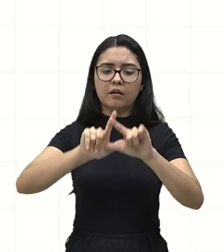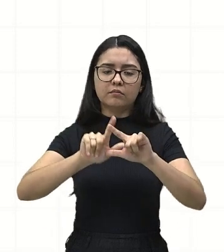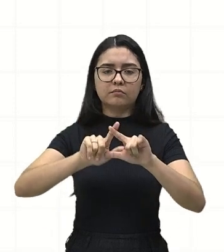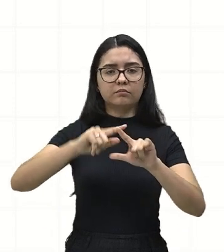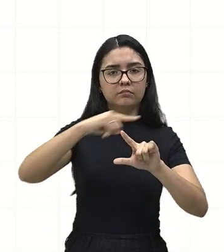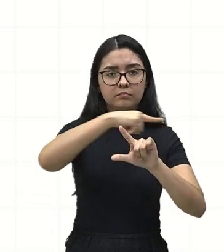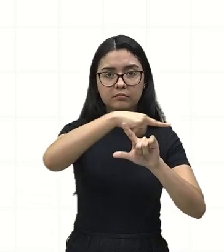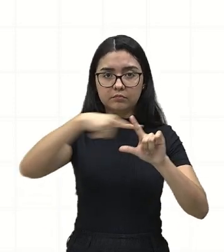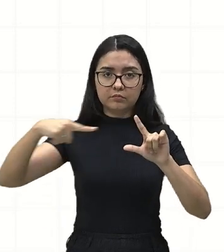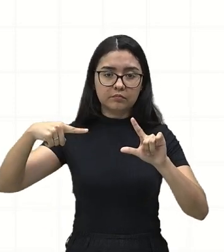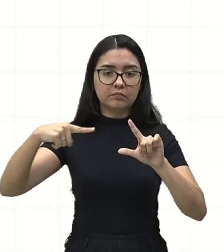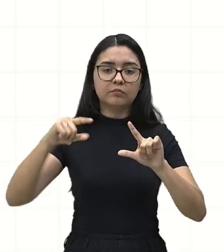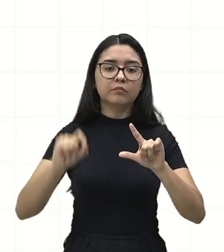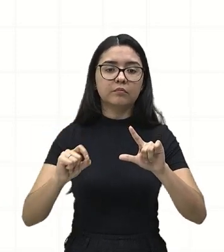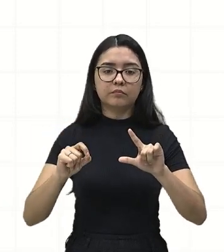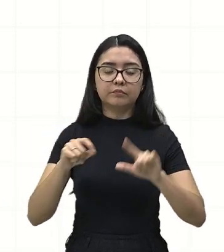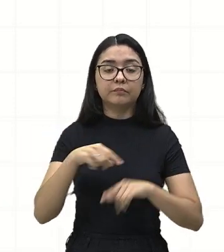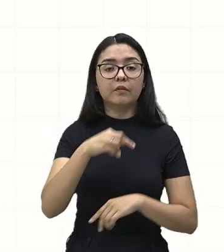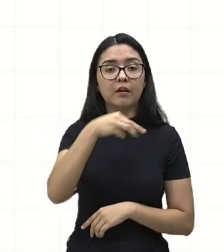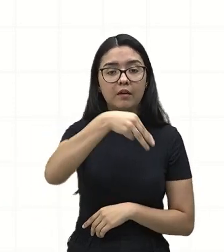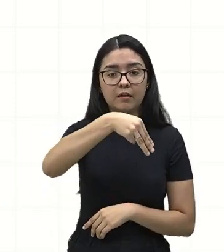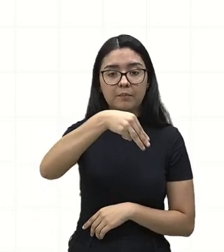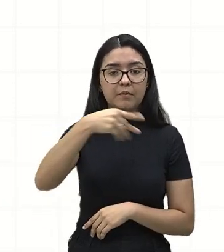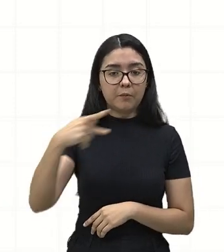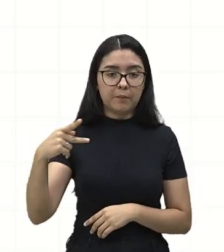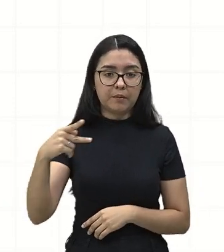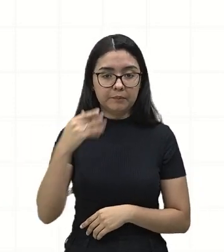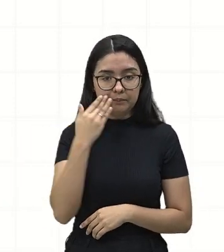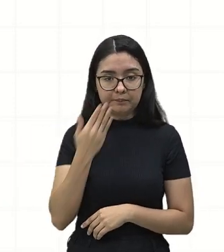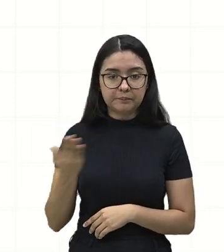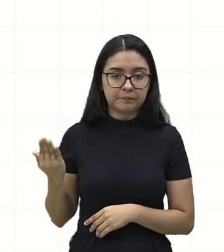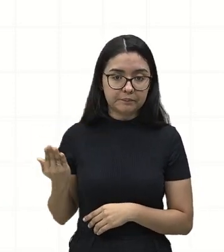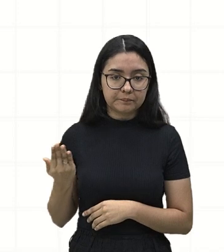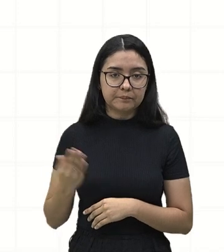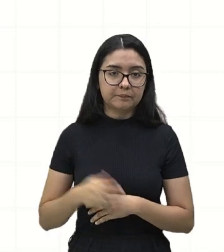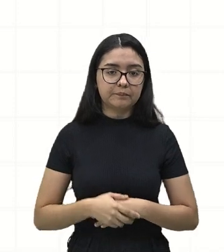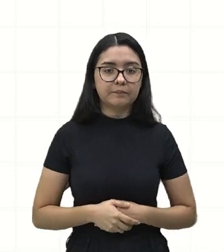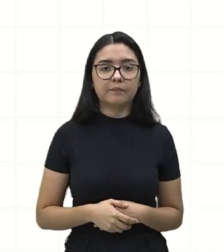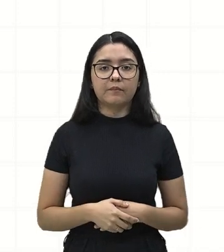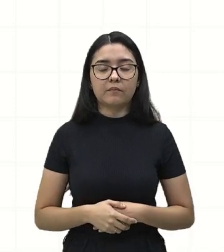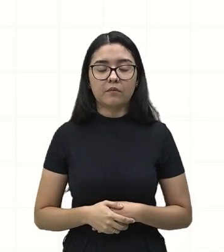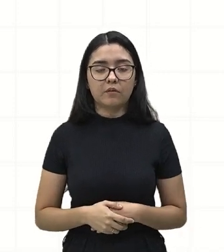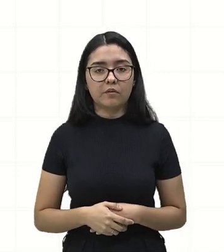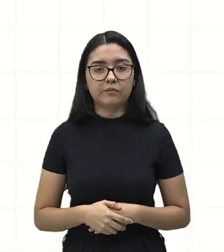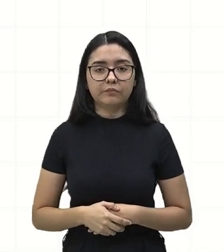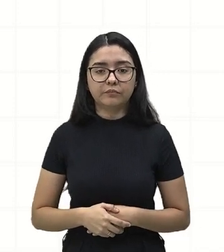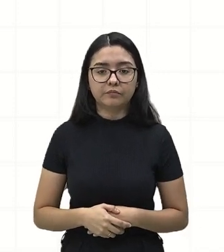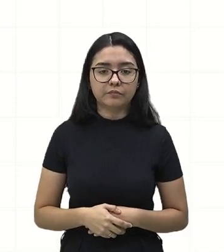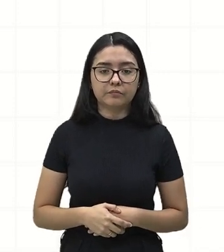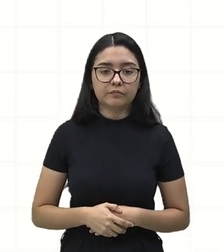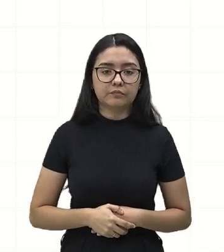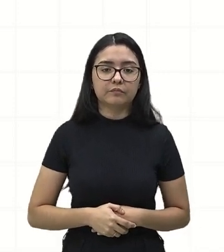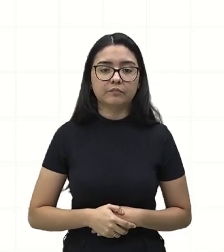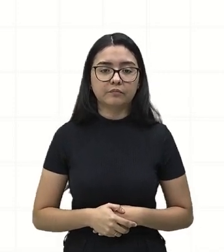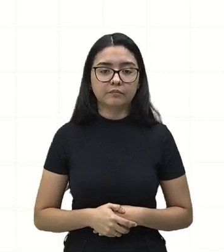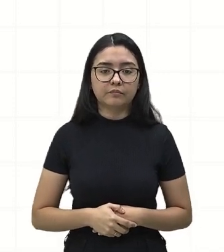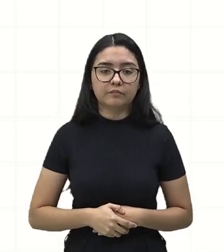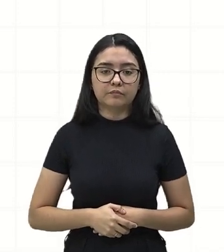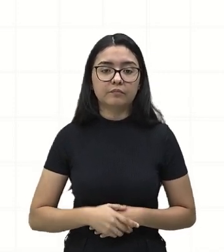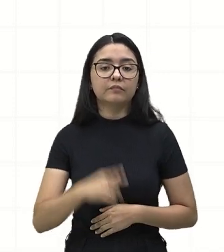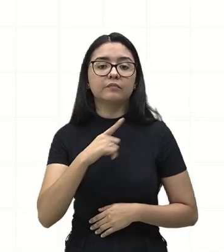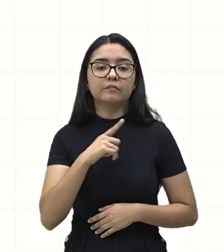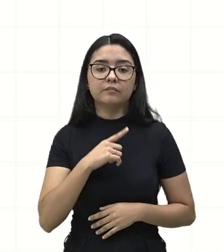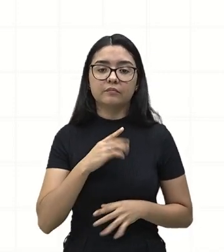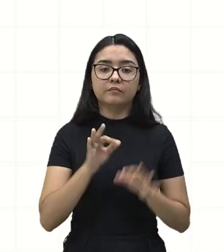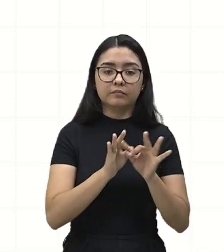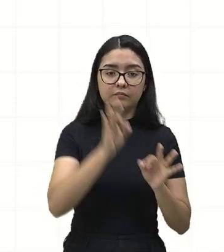O ponto M e o ponto P, né? Respectivamente, um no lado AB, o ponto M, e